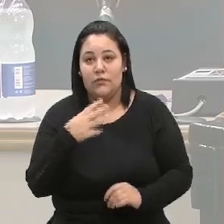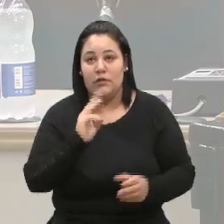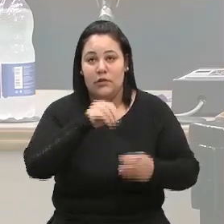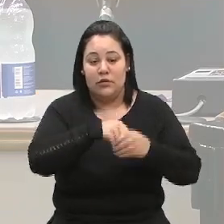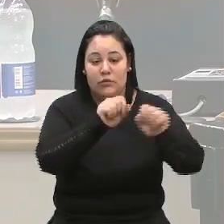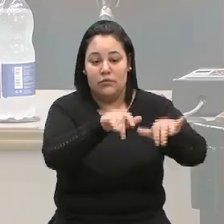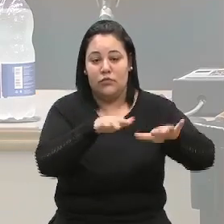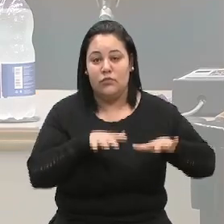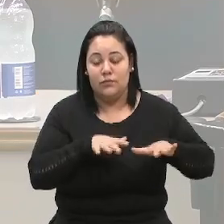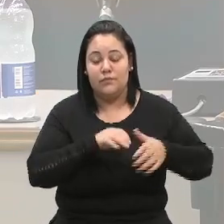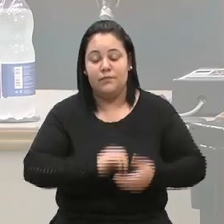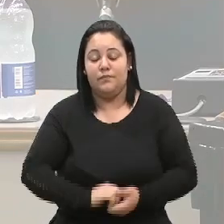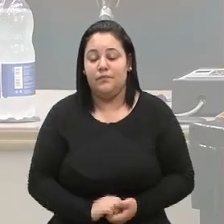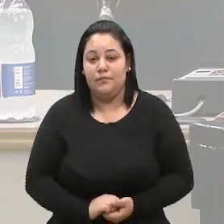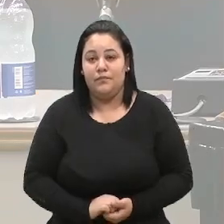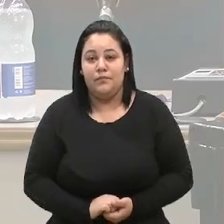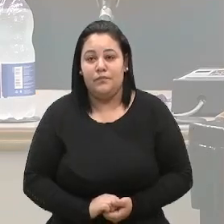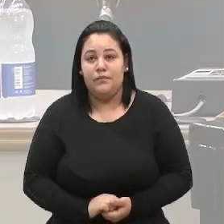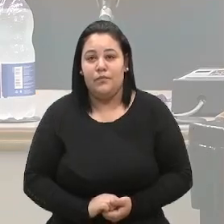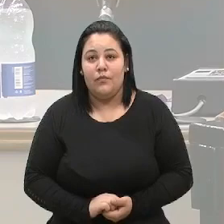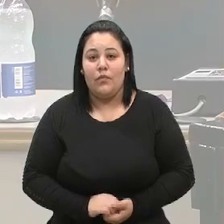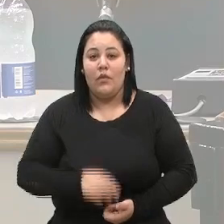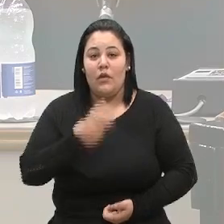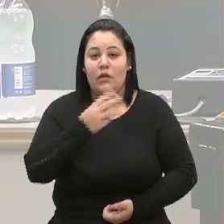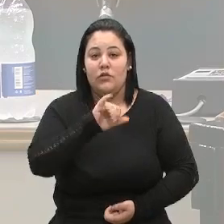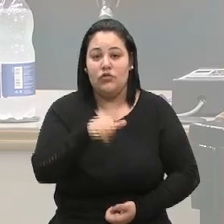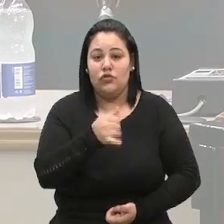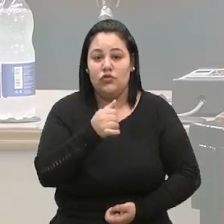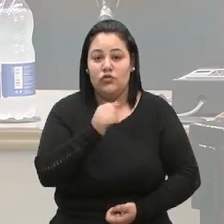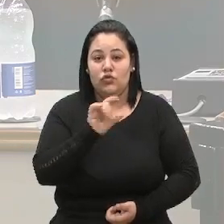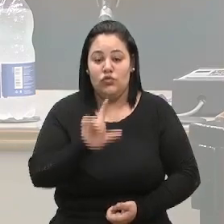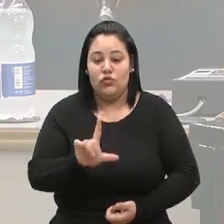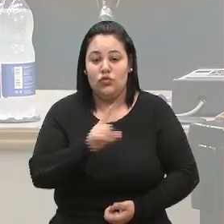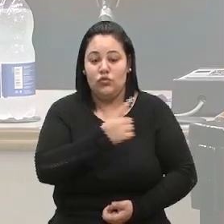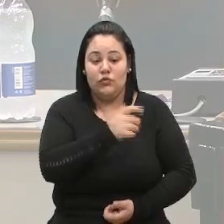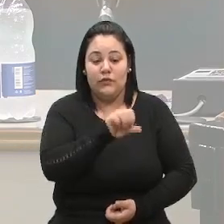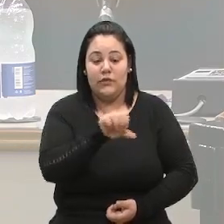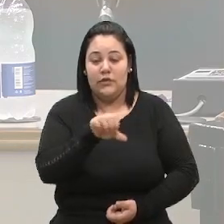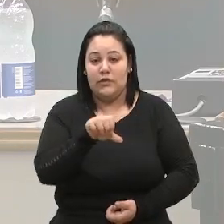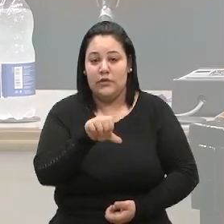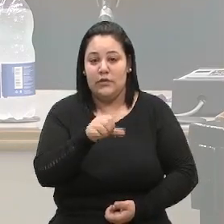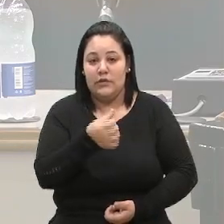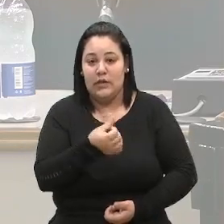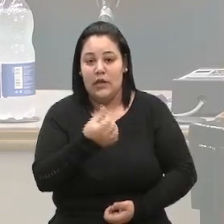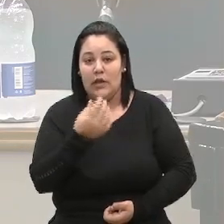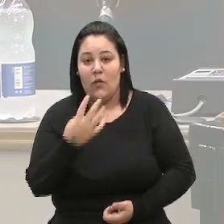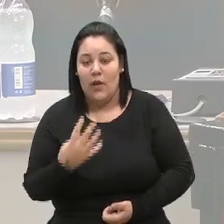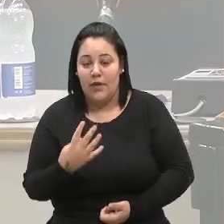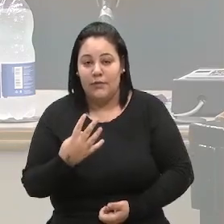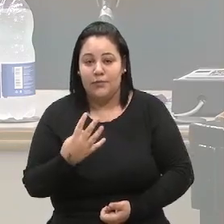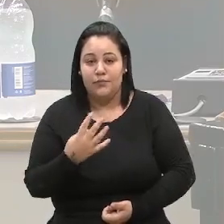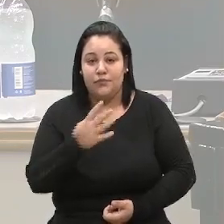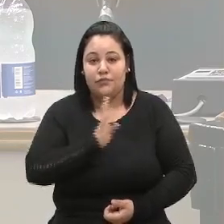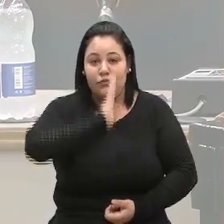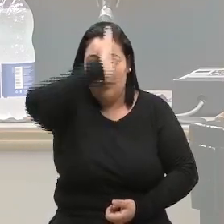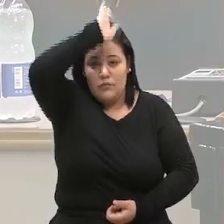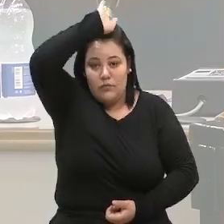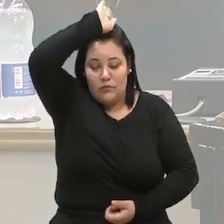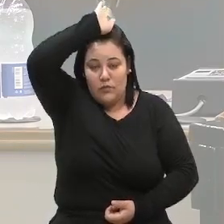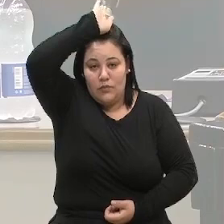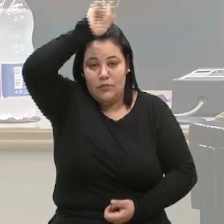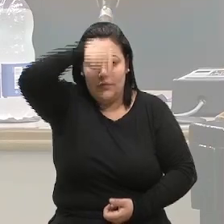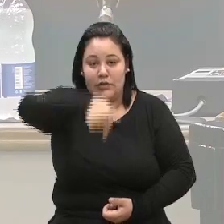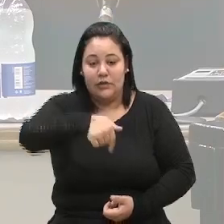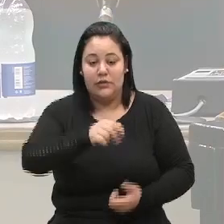Nadir Rossetti. Em 3 de julho de 1964, o Corpo de Bombeiros deixou de pertencer à municipalidade,